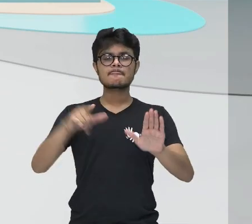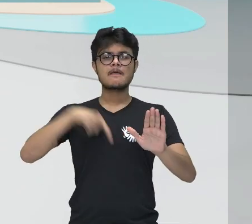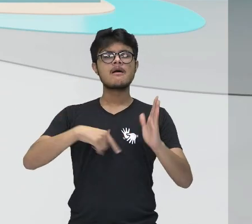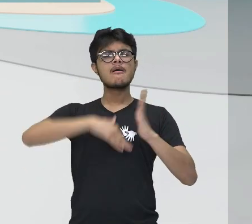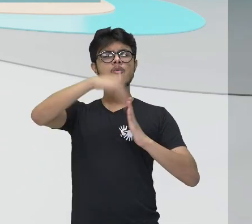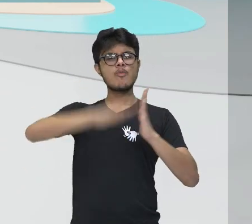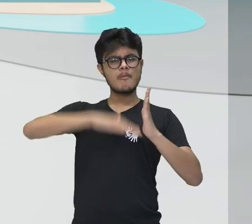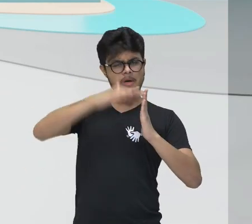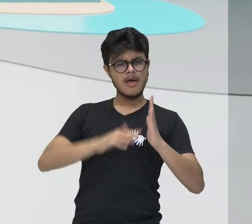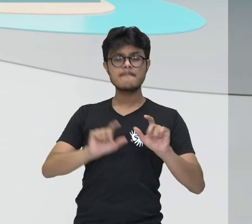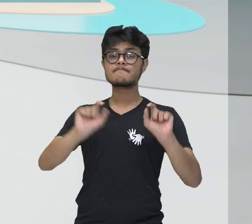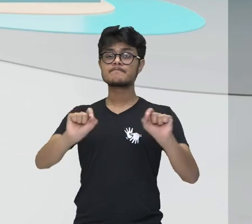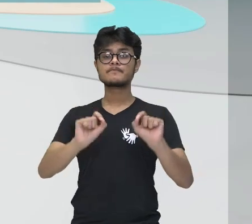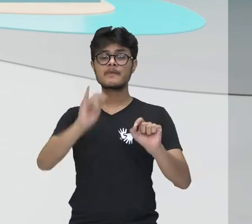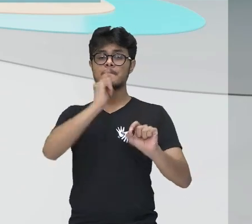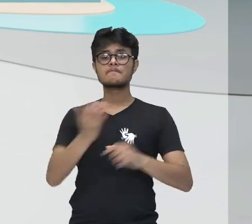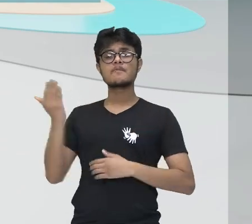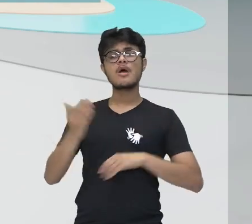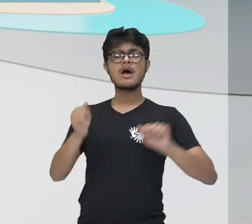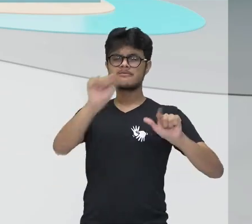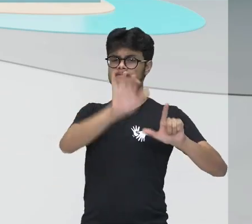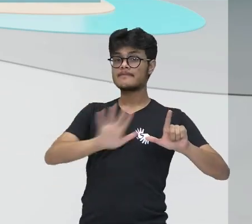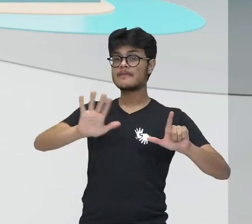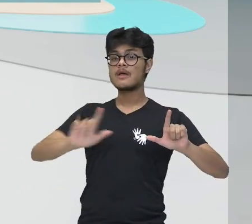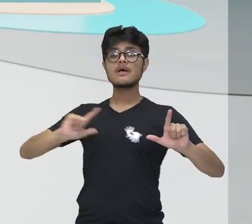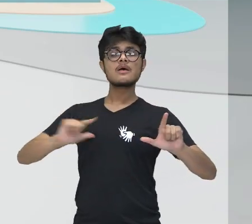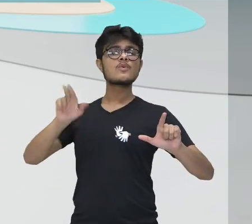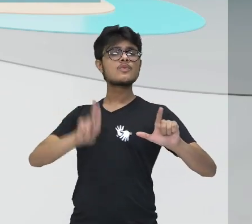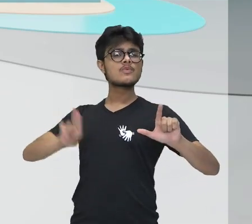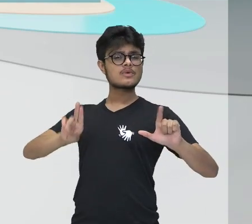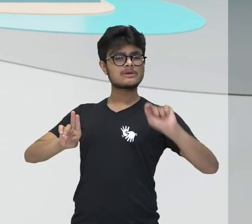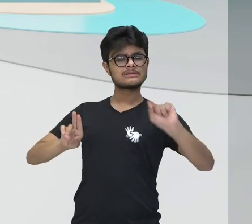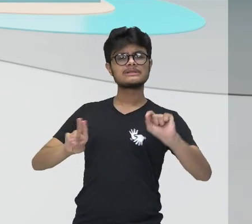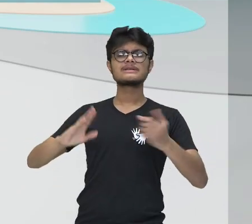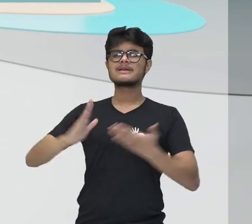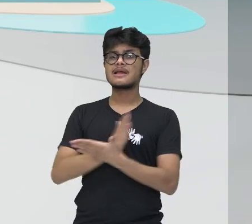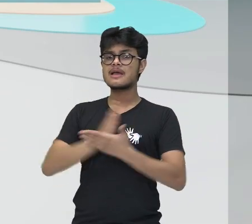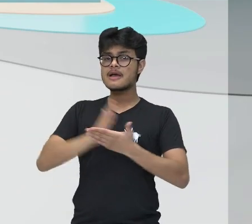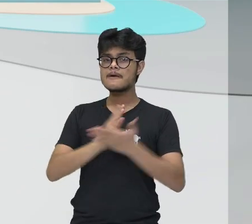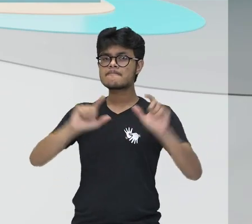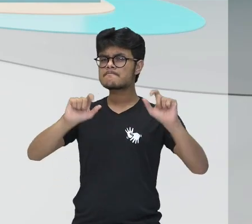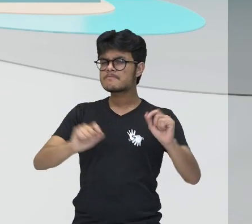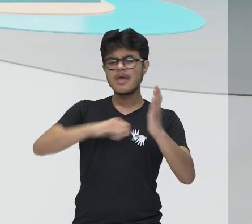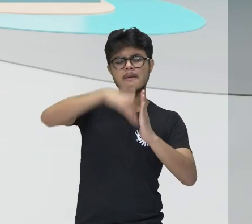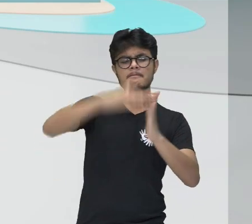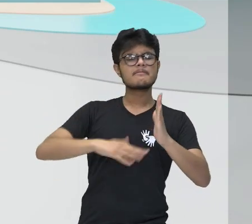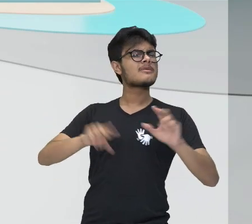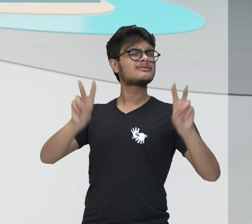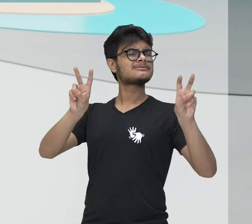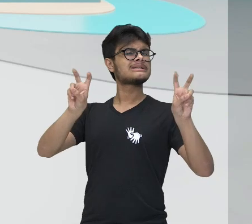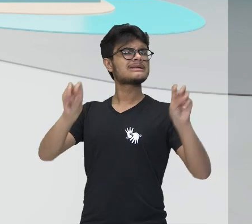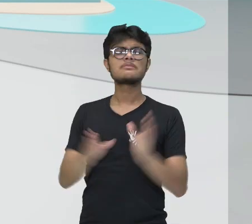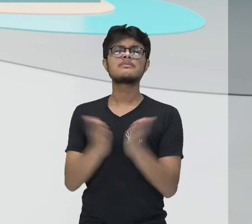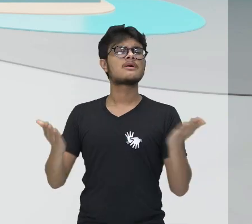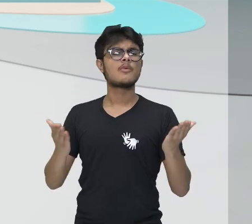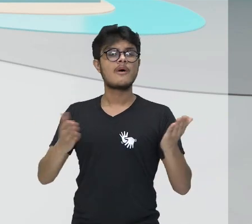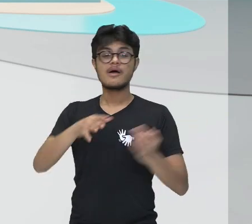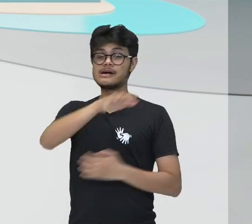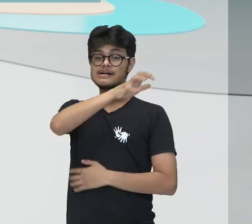rupestre, em geral, as imagens são formadas por figuras de grandes animais